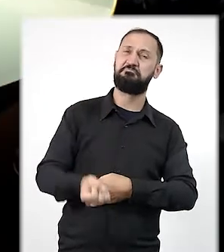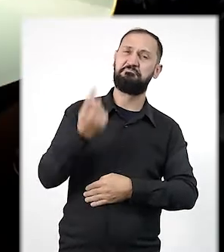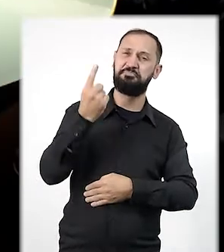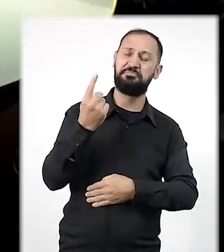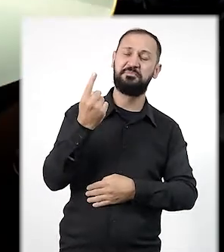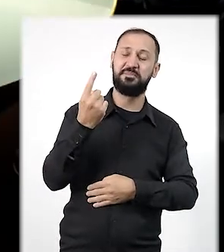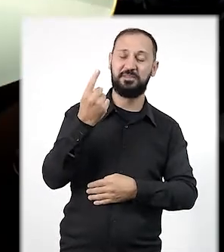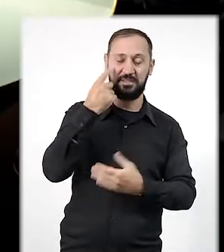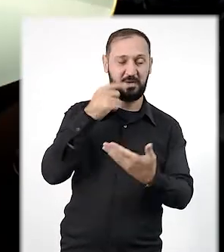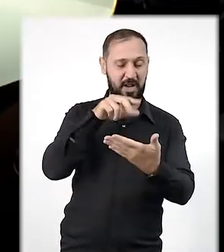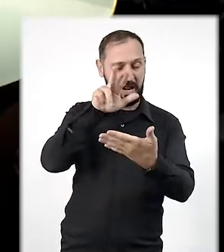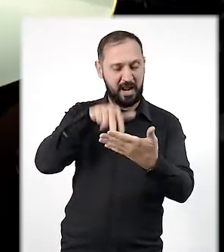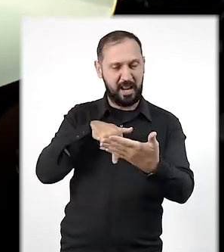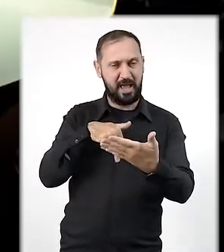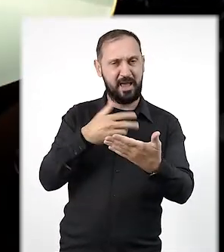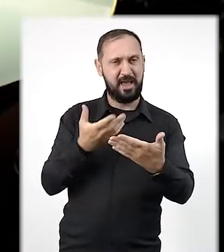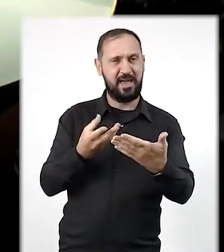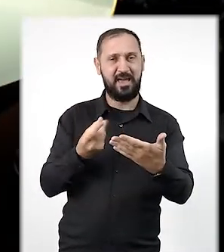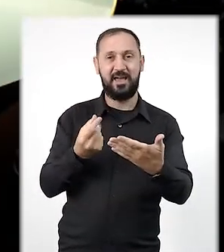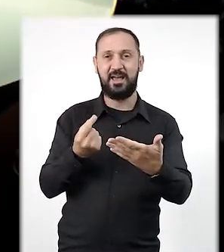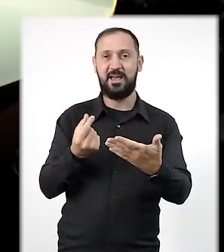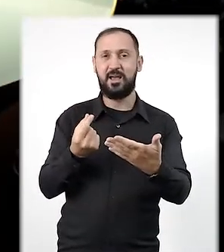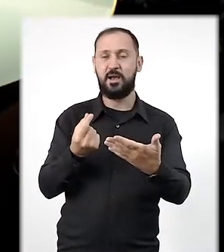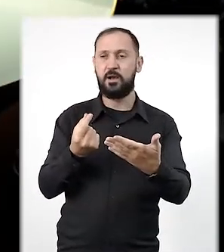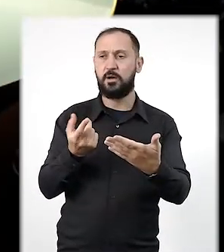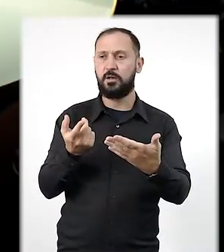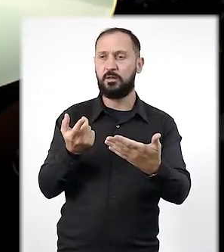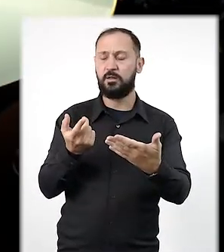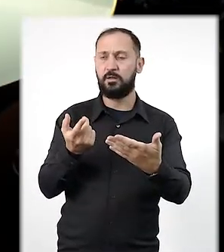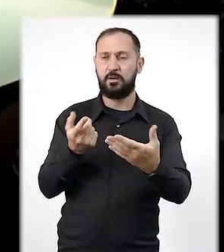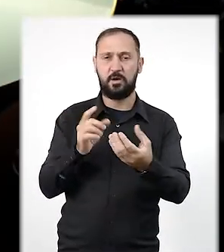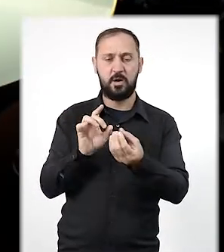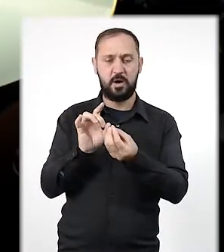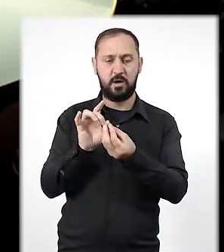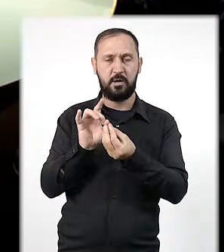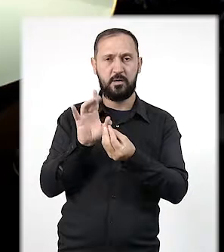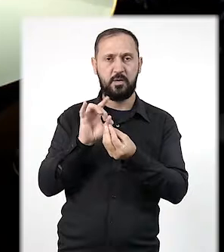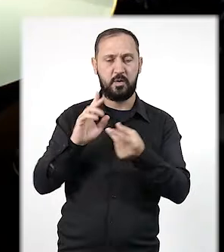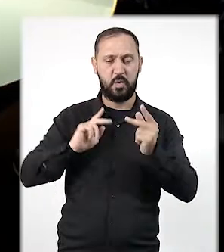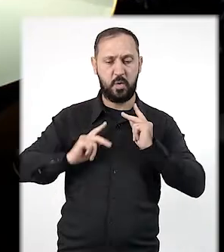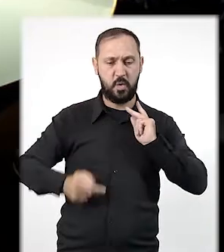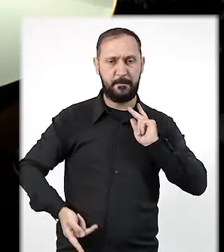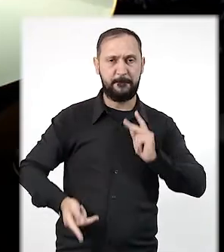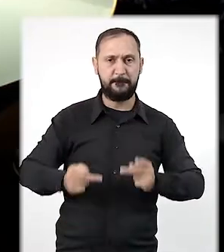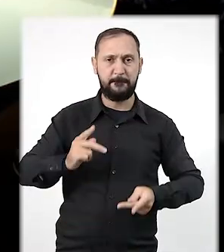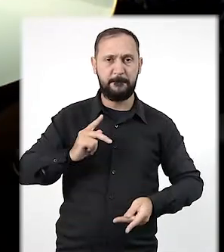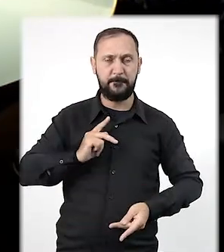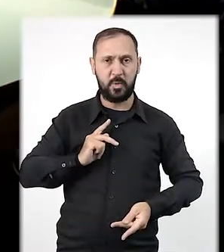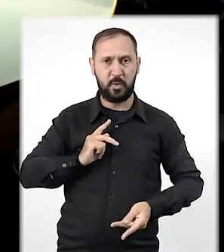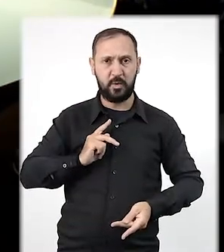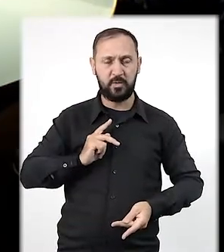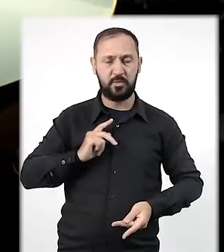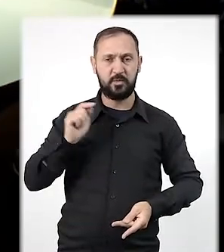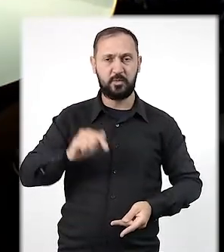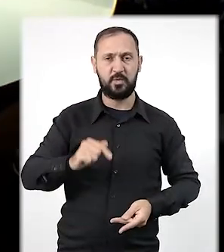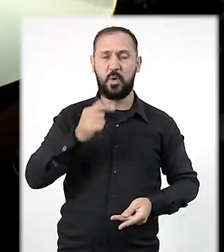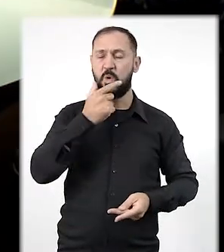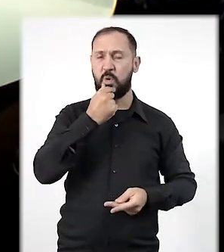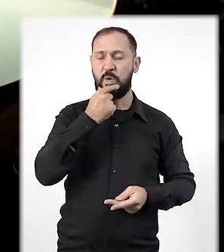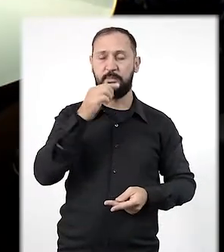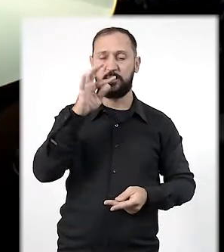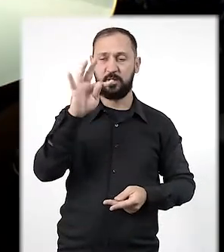muito quando eu li sobre. Sim. Passou sobre testosterona, que a gente é um